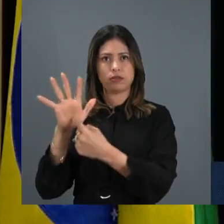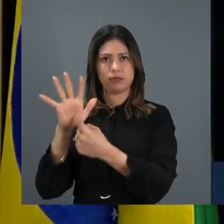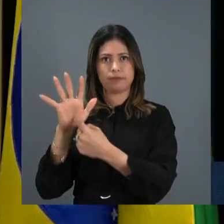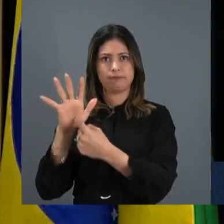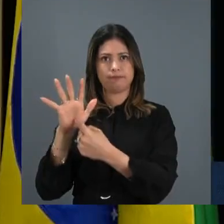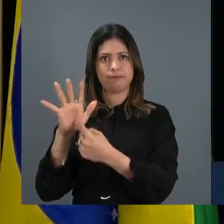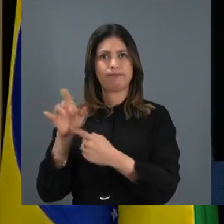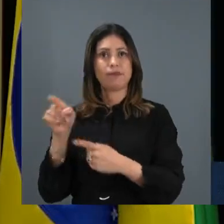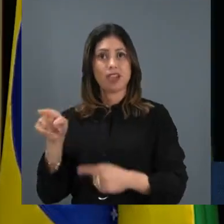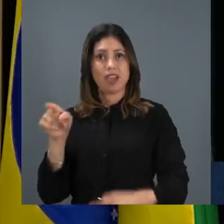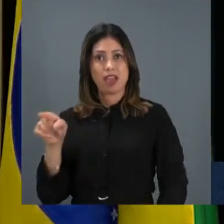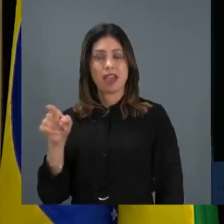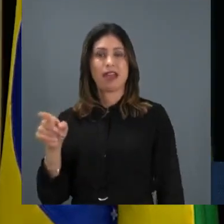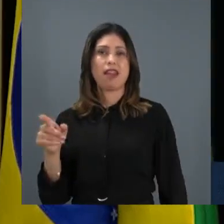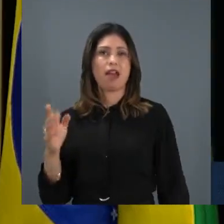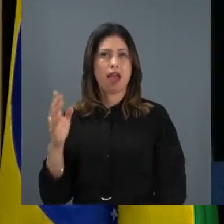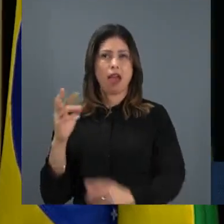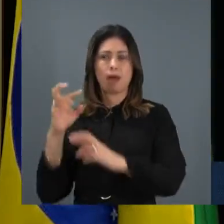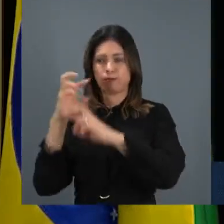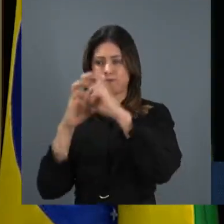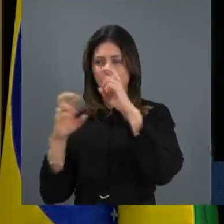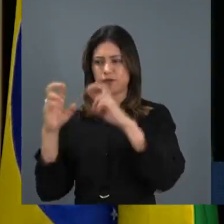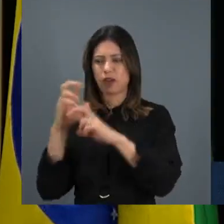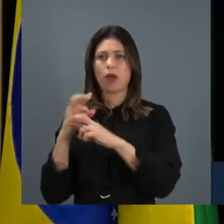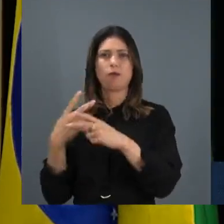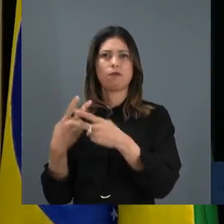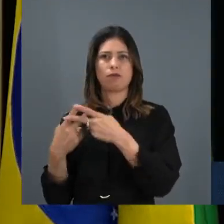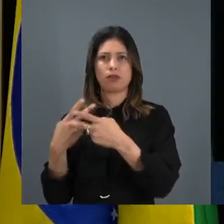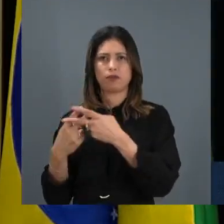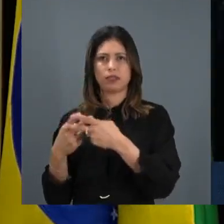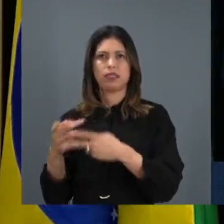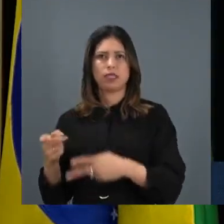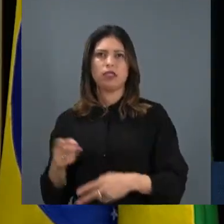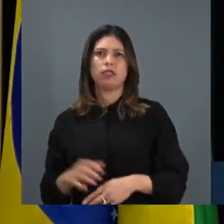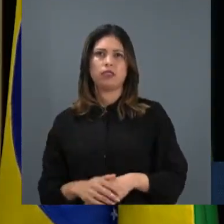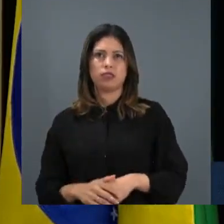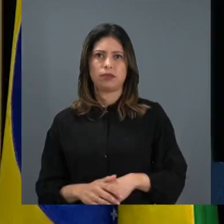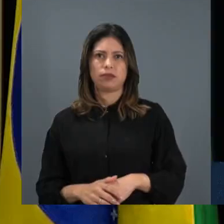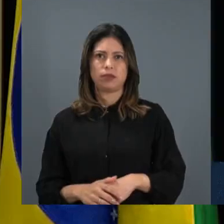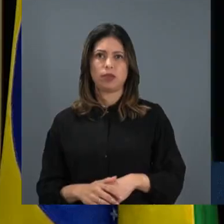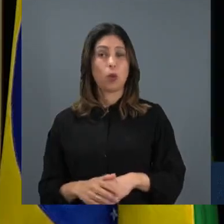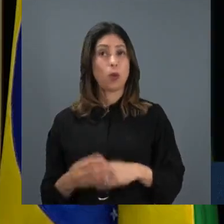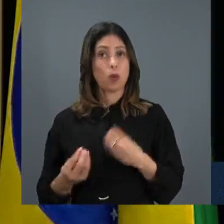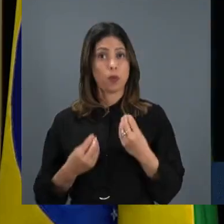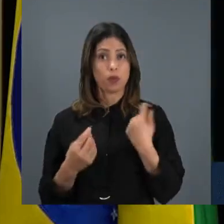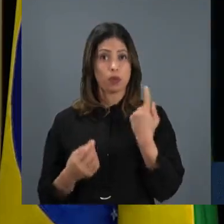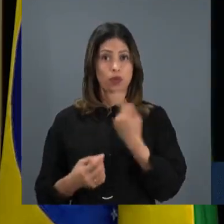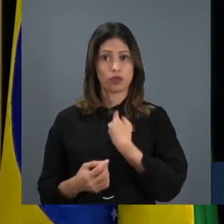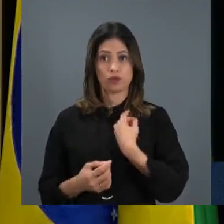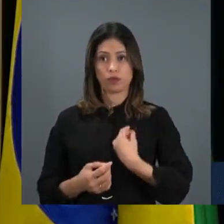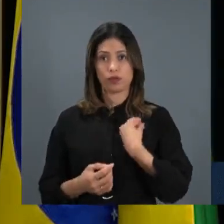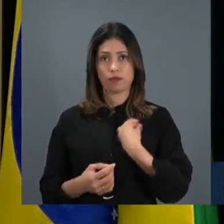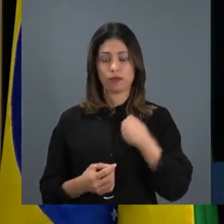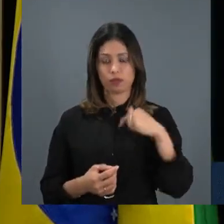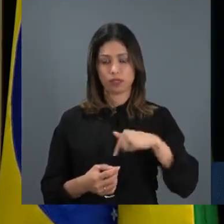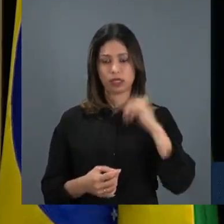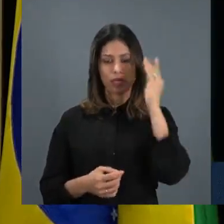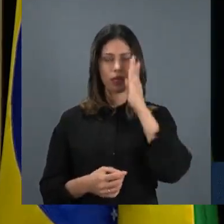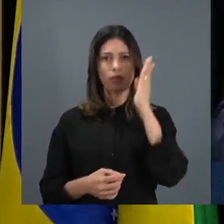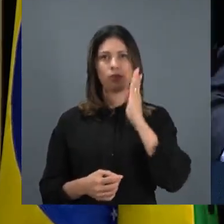de uma caçada implacável, dos tempos sombrios de trevas que nós vivemos no Brasil, mas nós